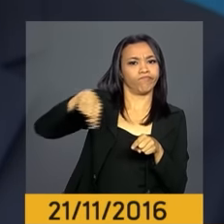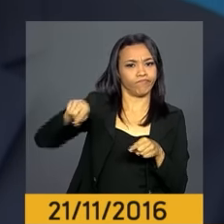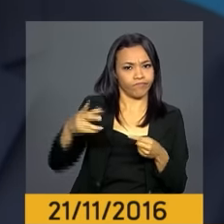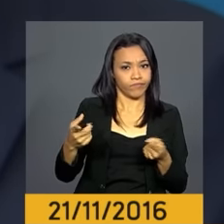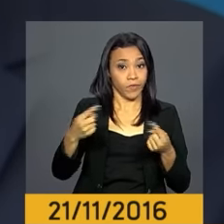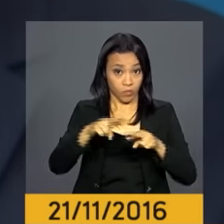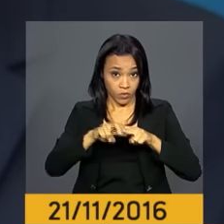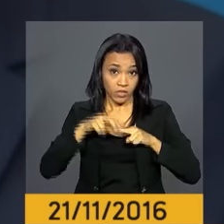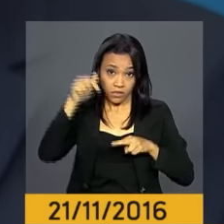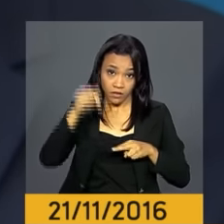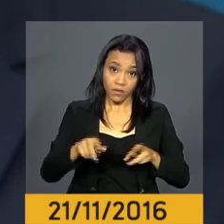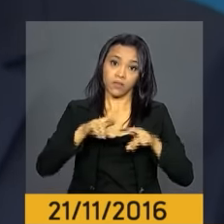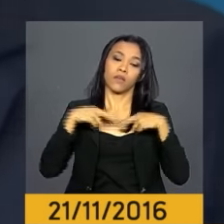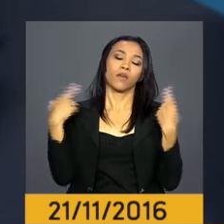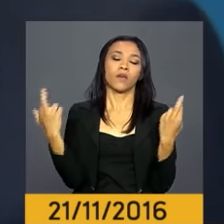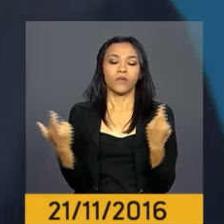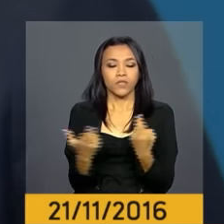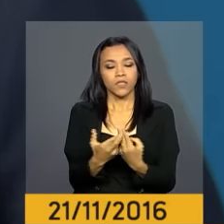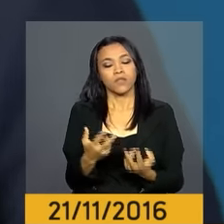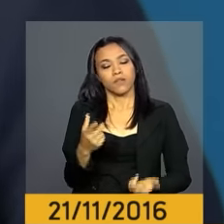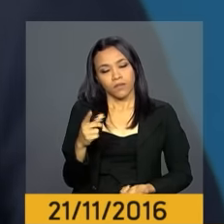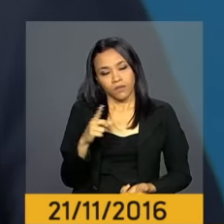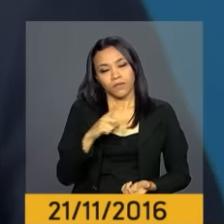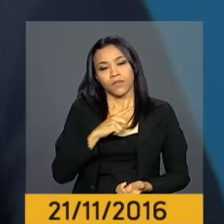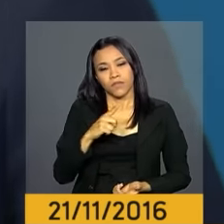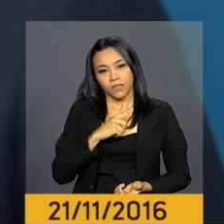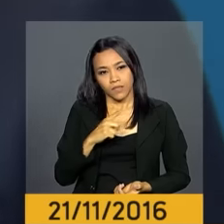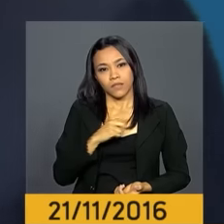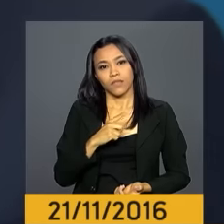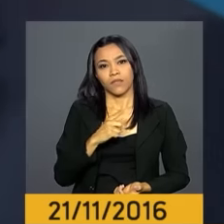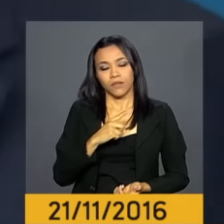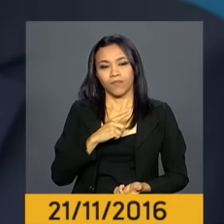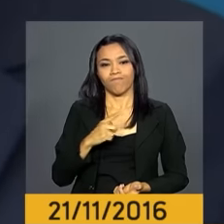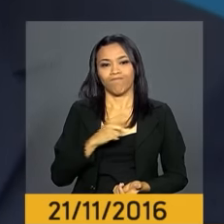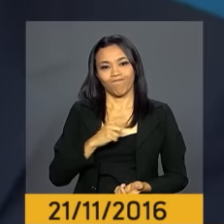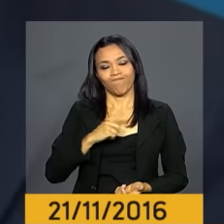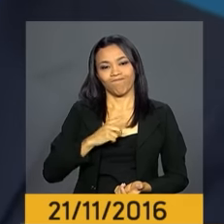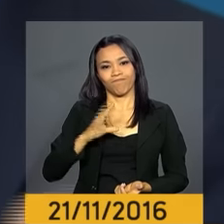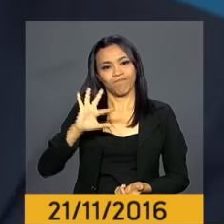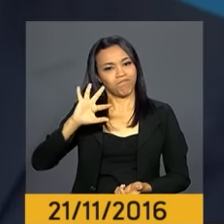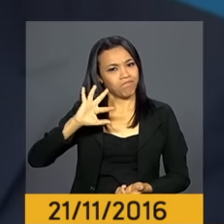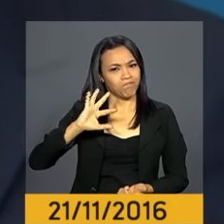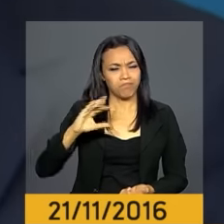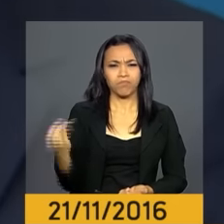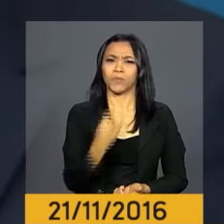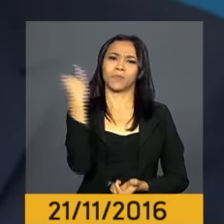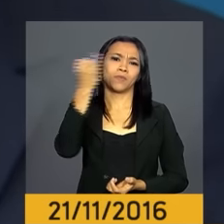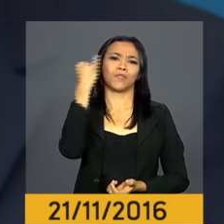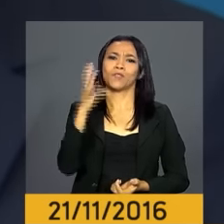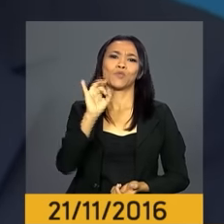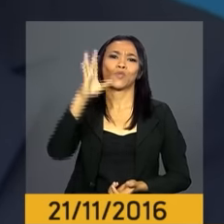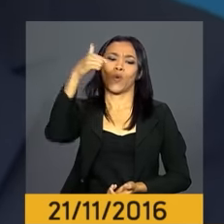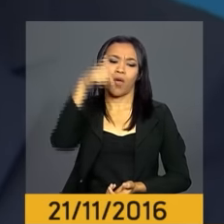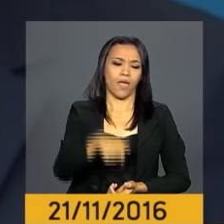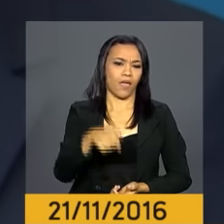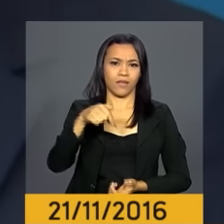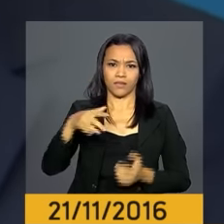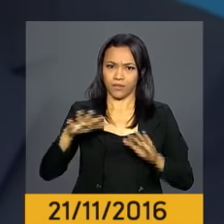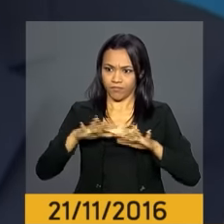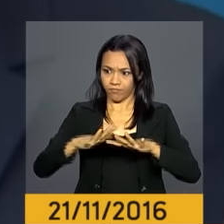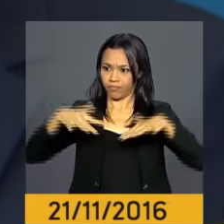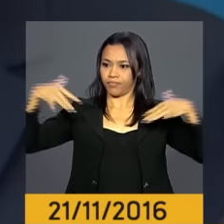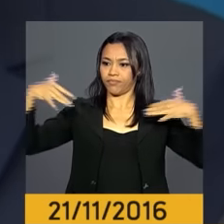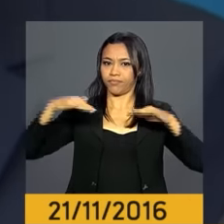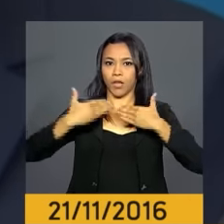acho que esta reunião terá um efeito muito significativo, não só esta, como grupo de trabalho que os senhores farão à